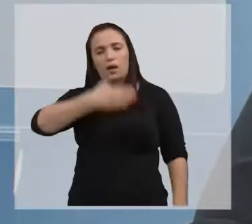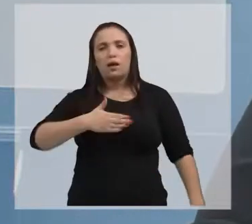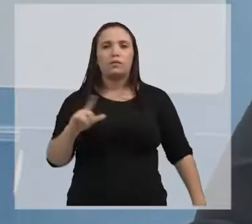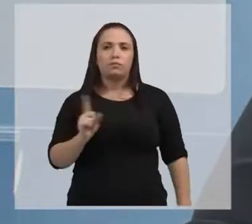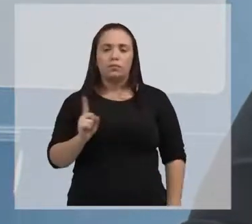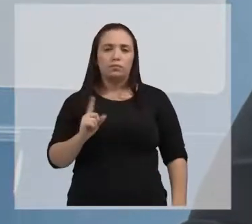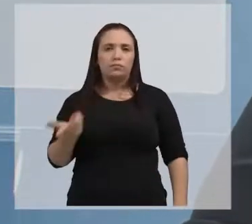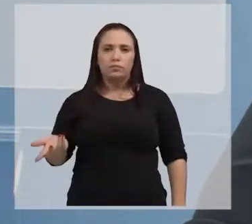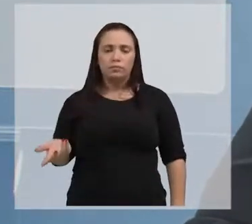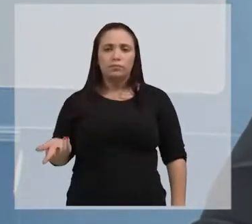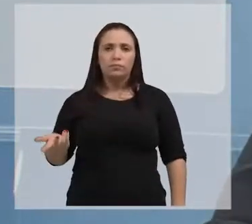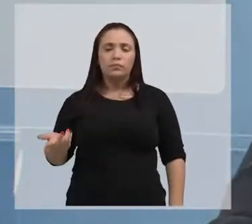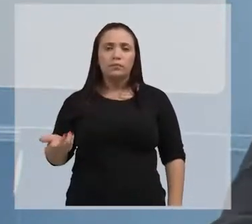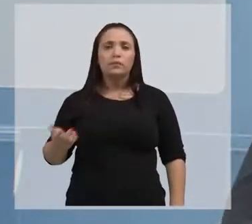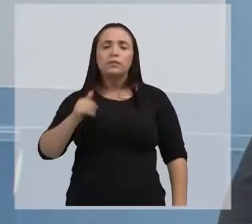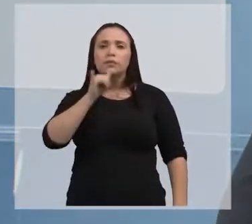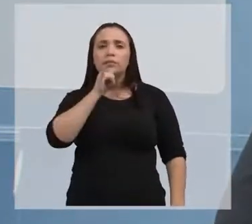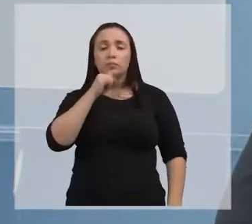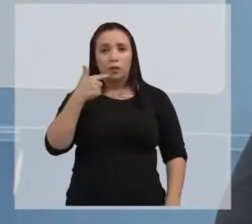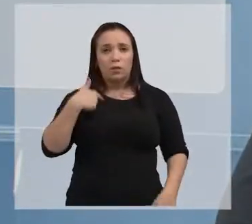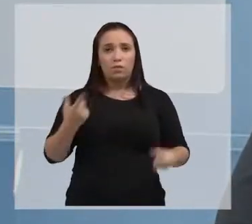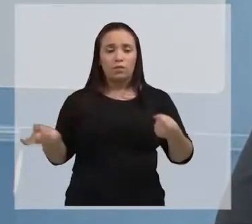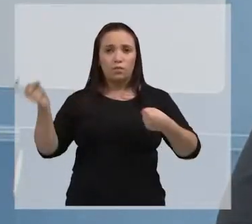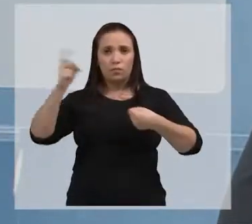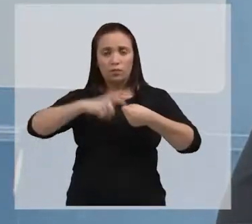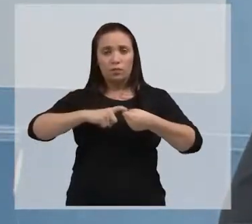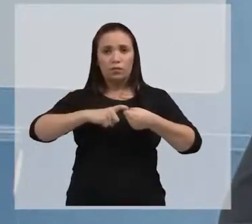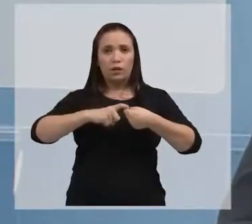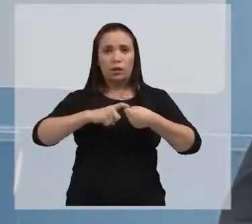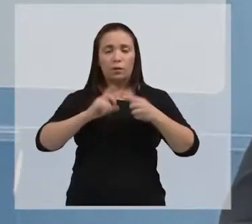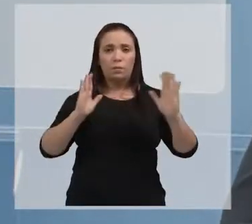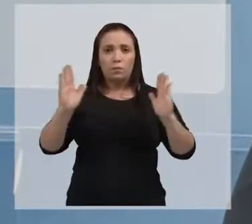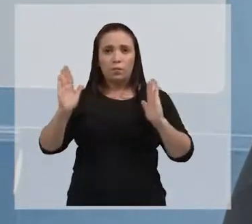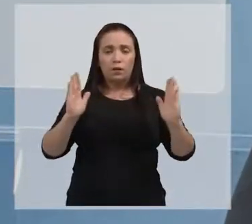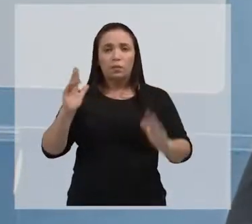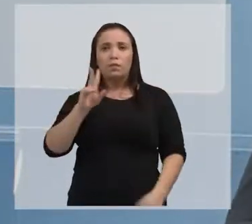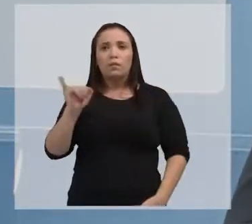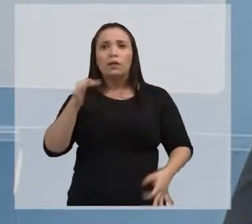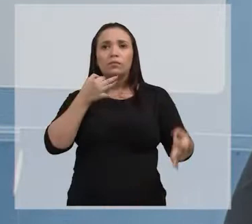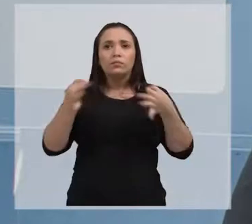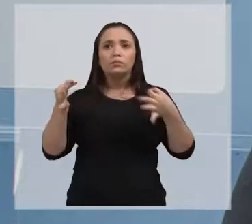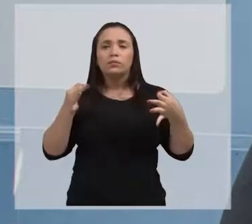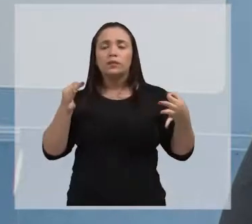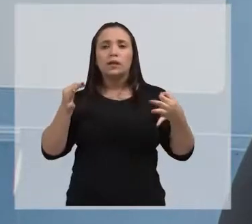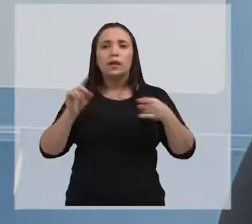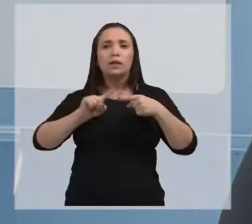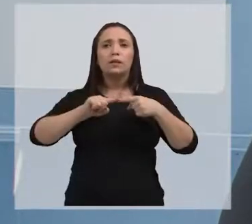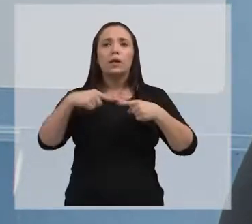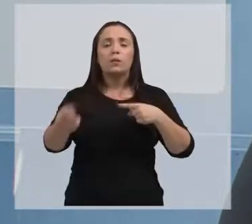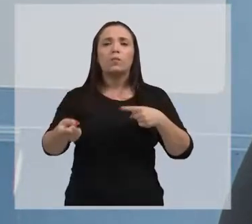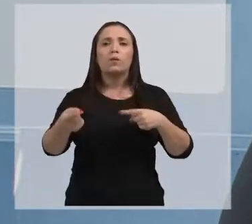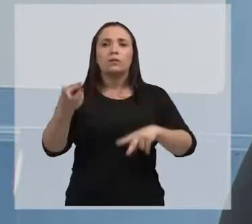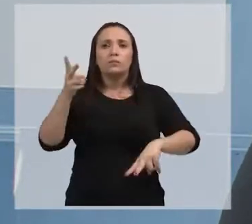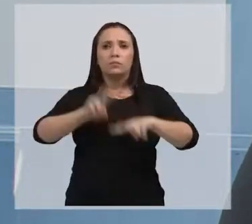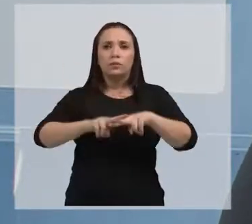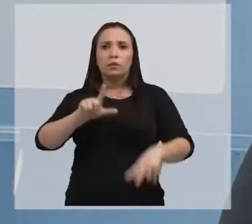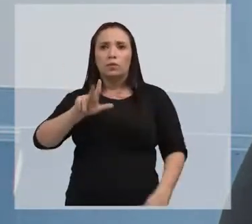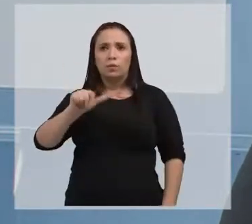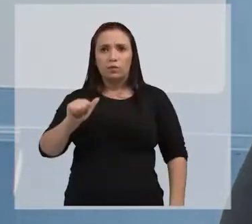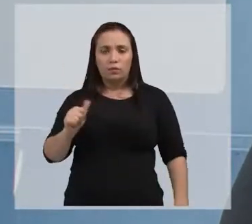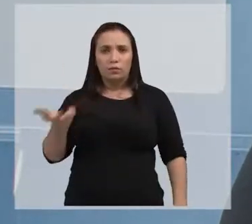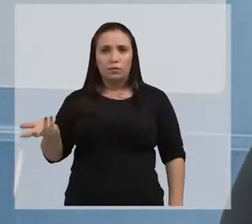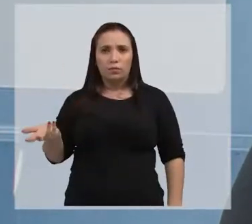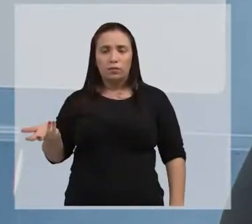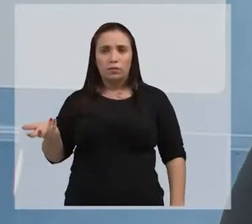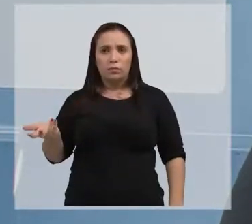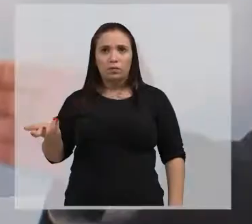É igual como eu vou voltar com o segundo bloco aqui. E foi o que aconteceu depois, vamos discutir o que aconteceu depois da prisão do Lula. Mas só para